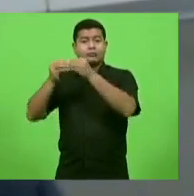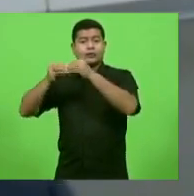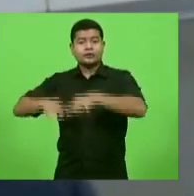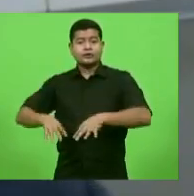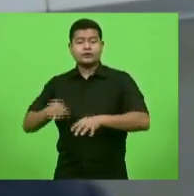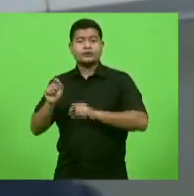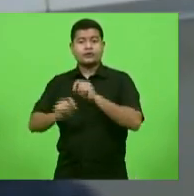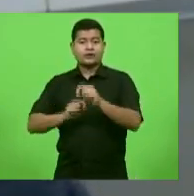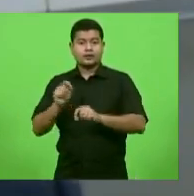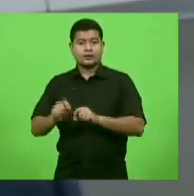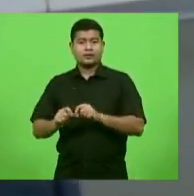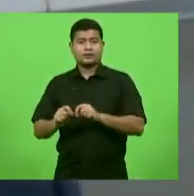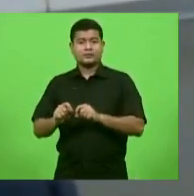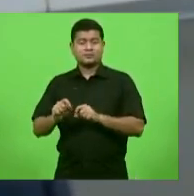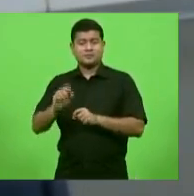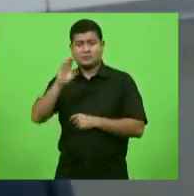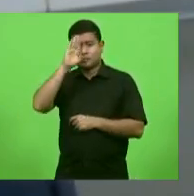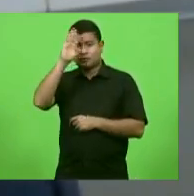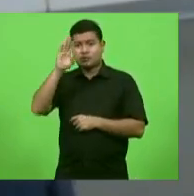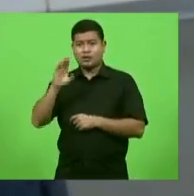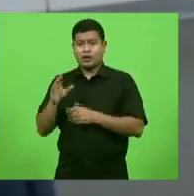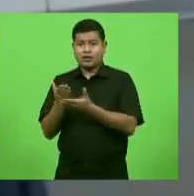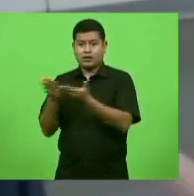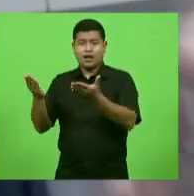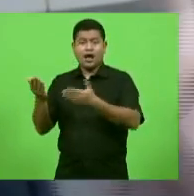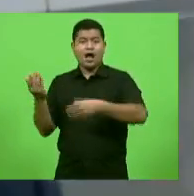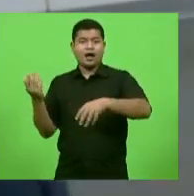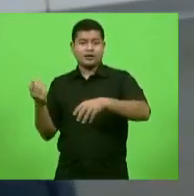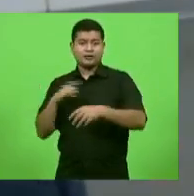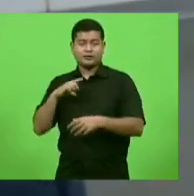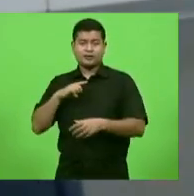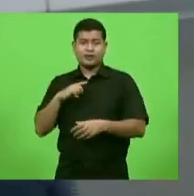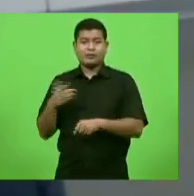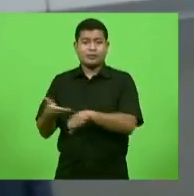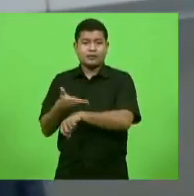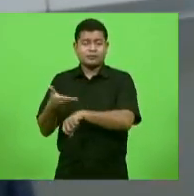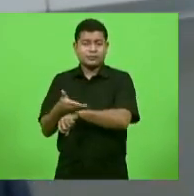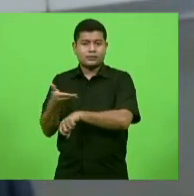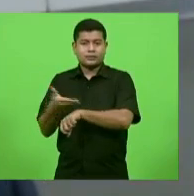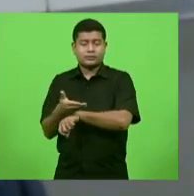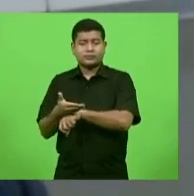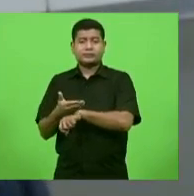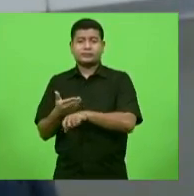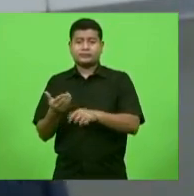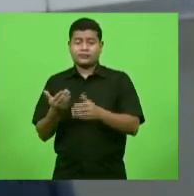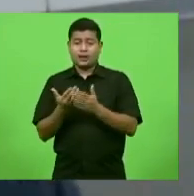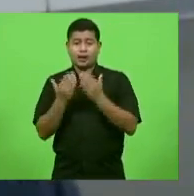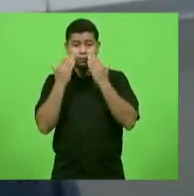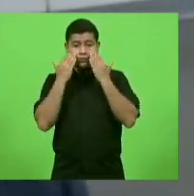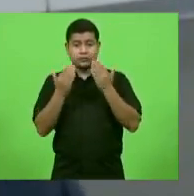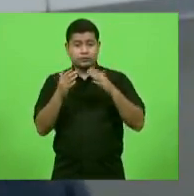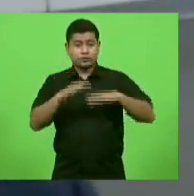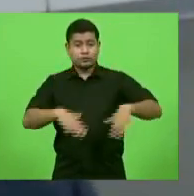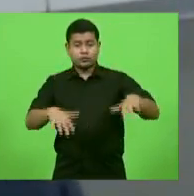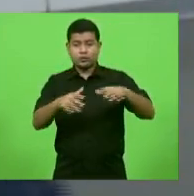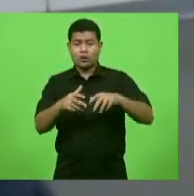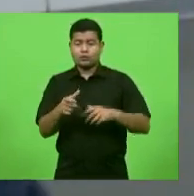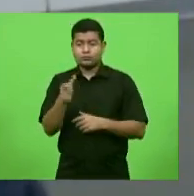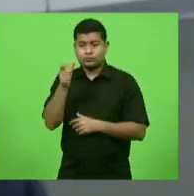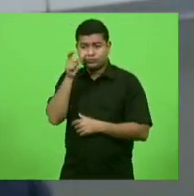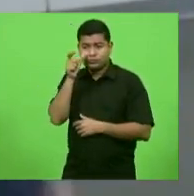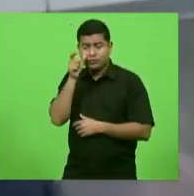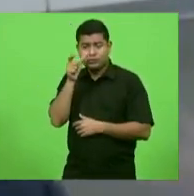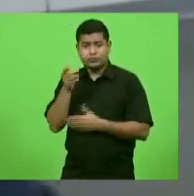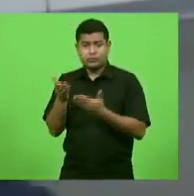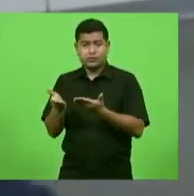estritamente aos contaminados, deixando-os despidos perante todo o público restante. Afinal, neste caso,